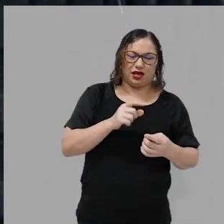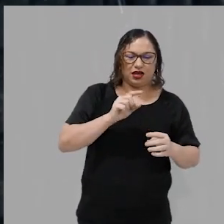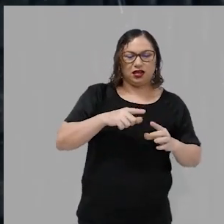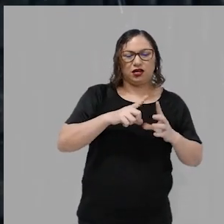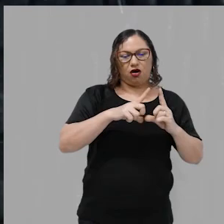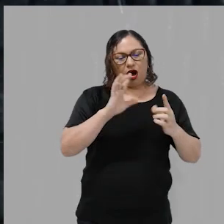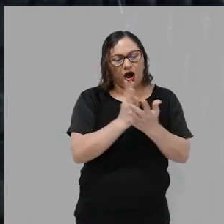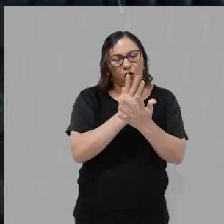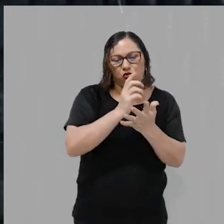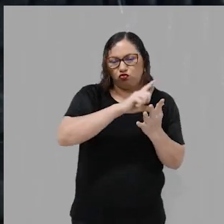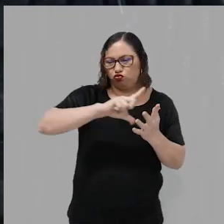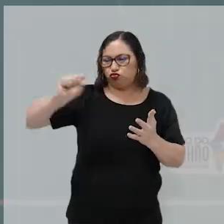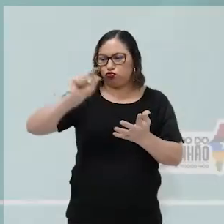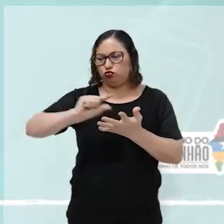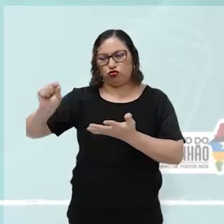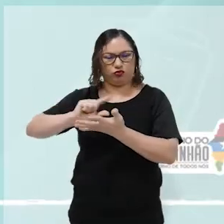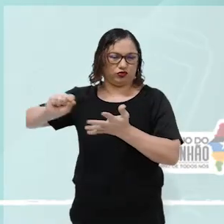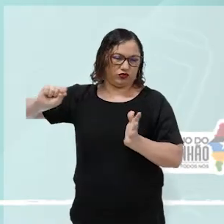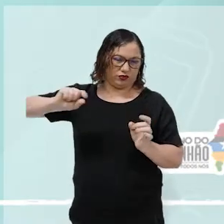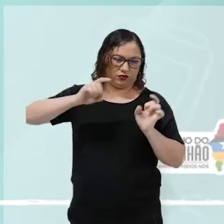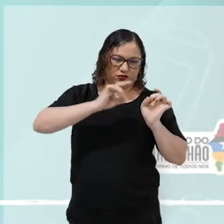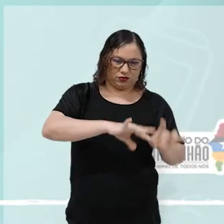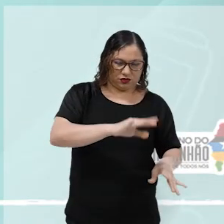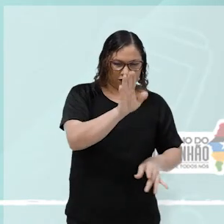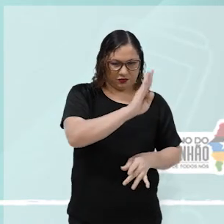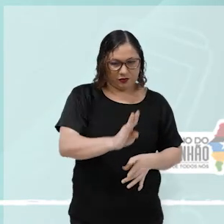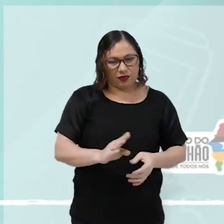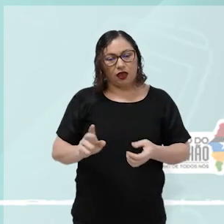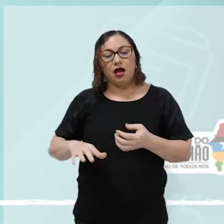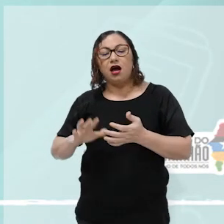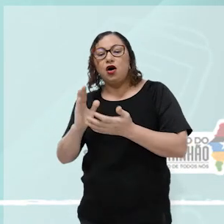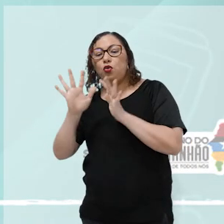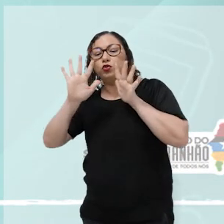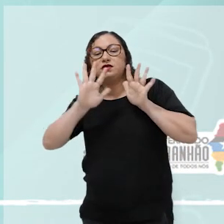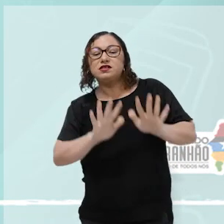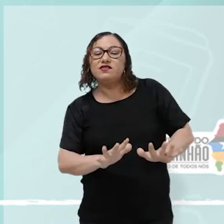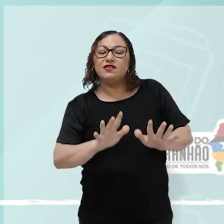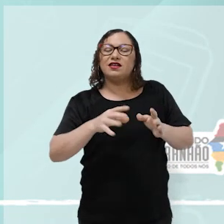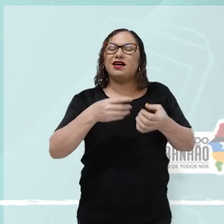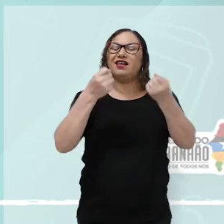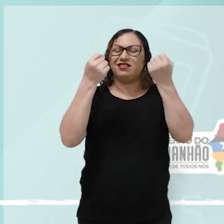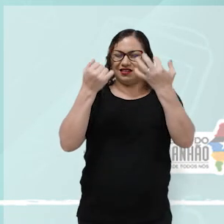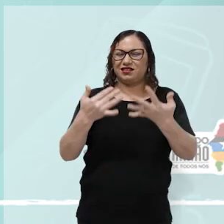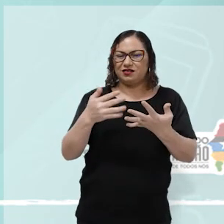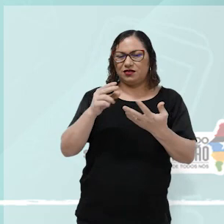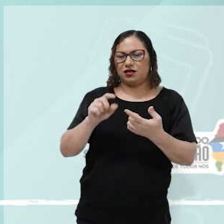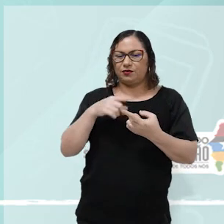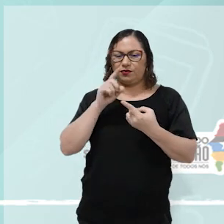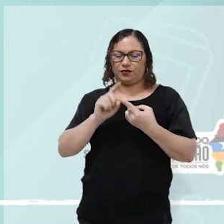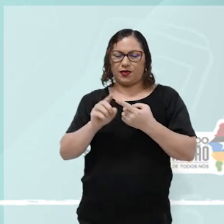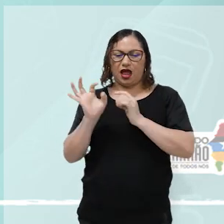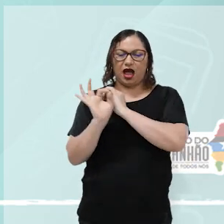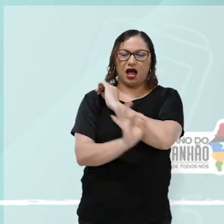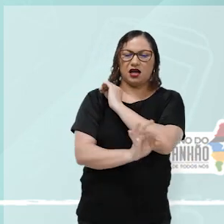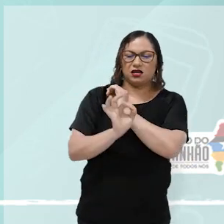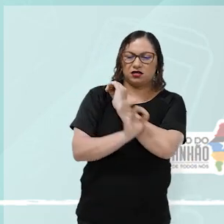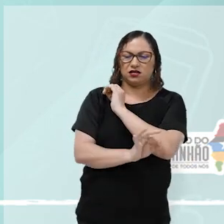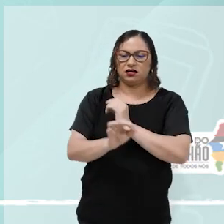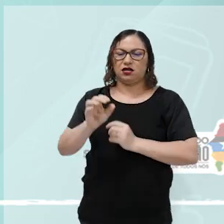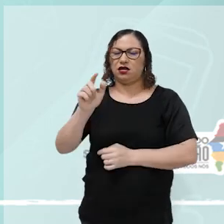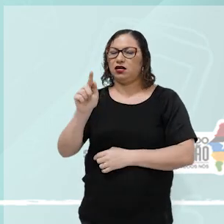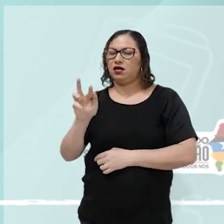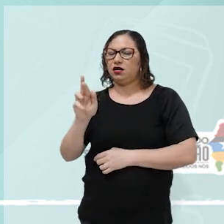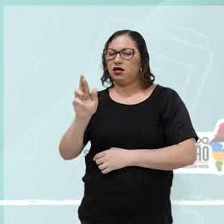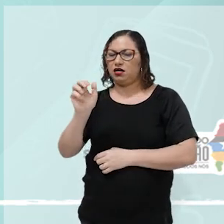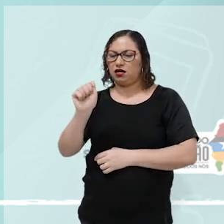menor. Dos que ficaram, vamos falar dos nossos tops de linha, que fizeram uma diferença muito grande. O arquiteto Grandjean de